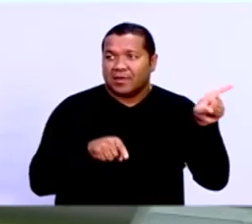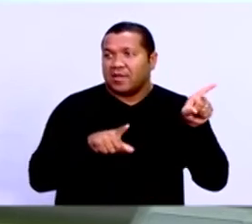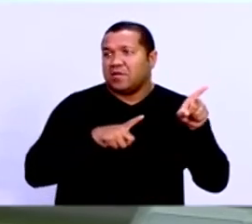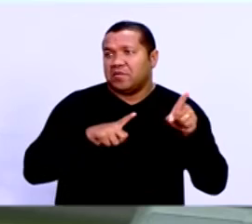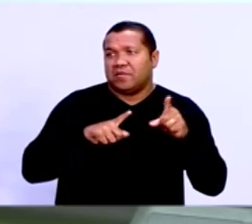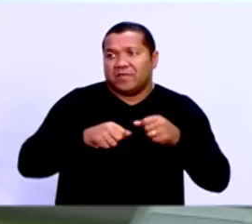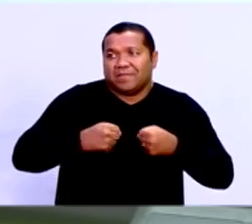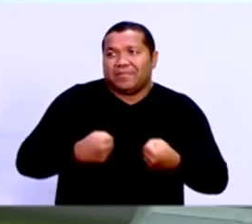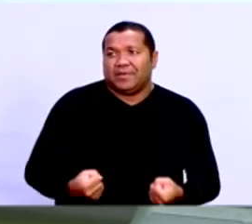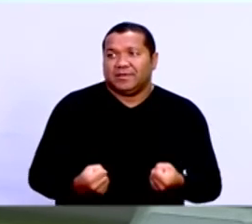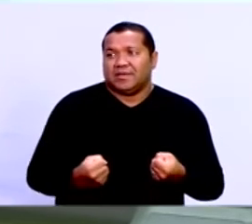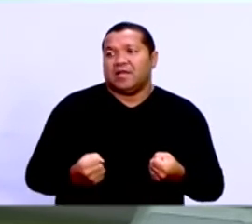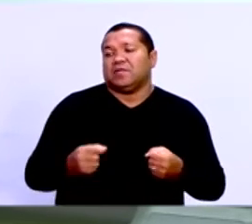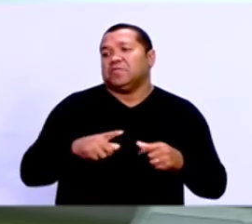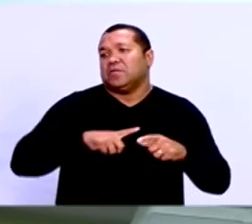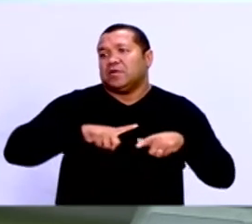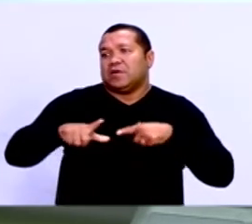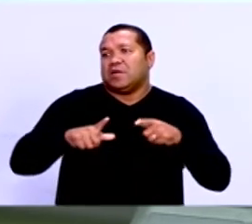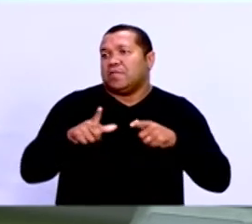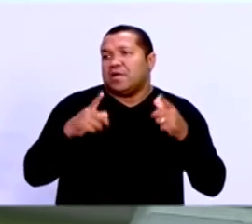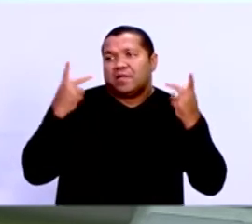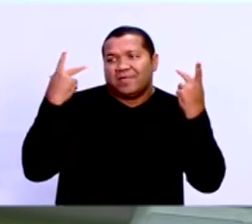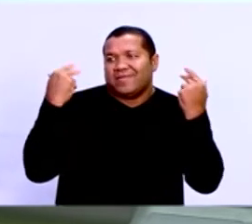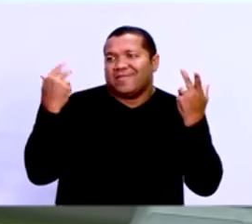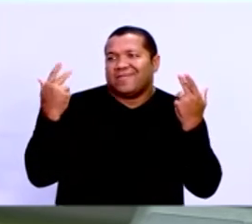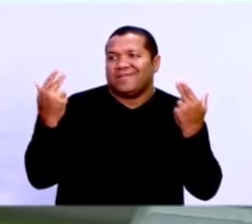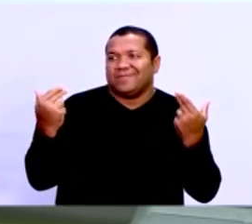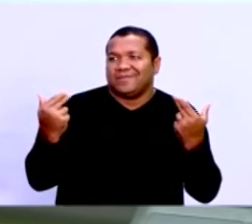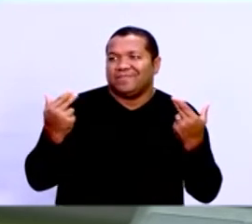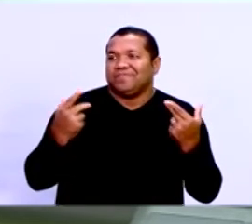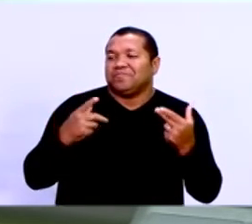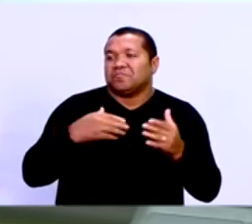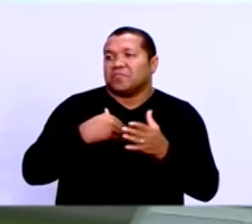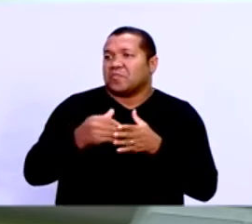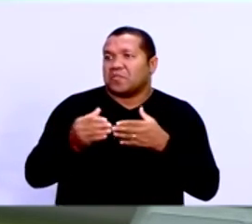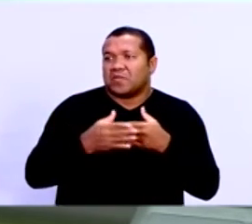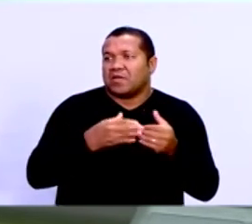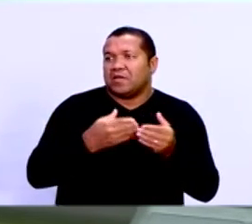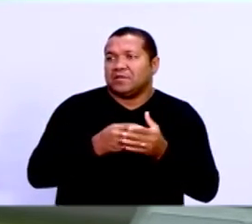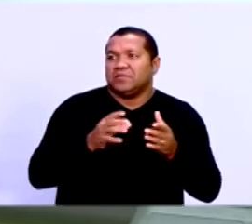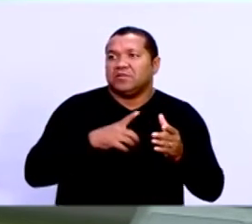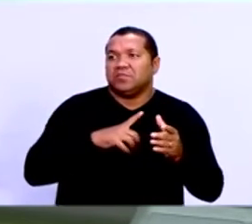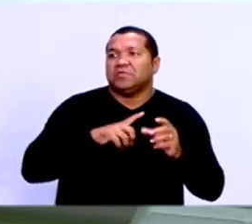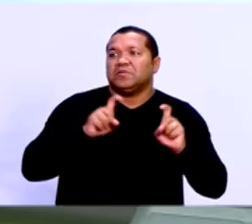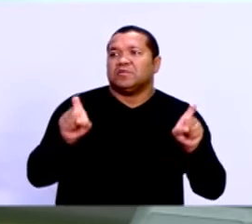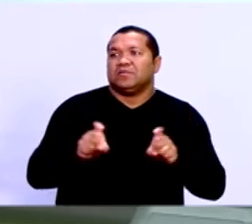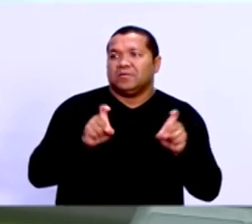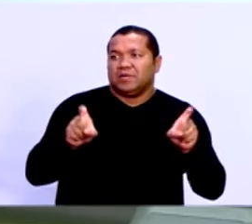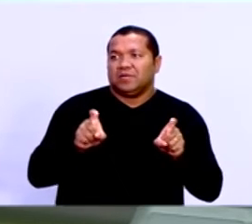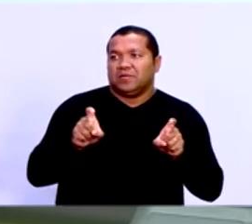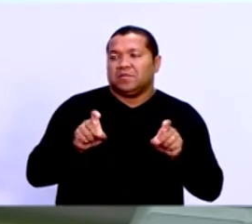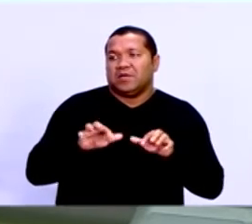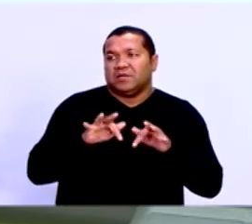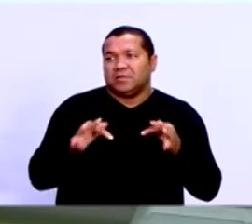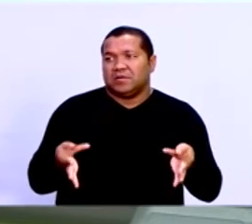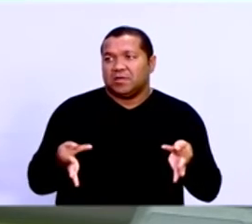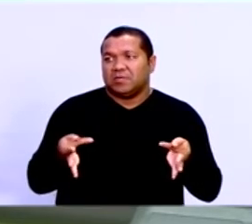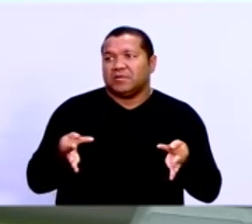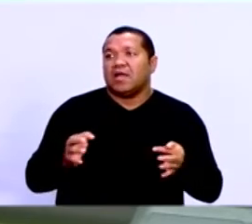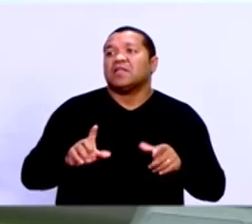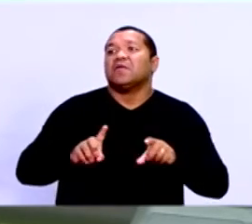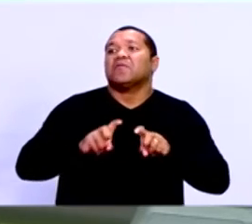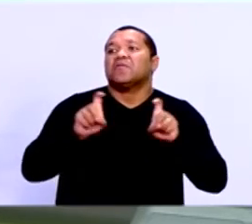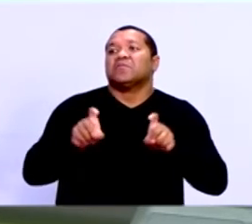rod tranquilamente em qualquer tipo de configuração de computador da mais simples até o computador mais